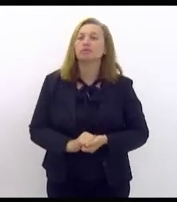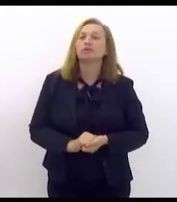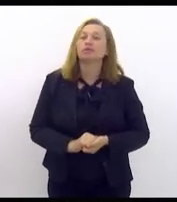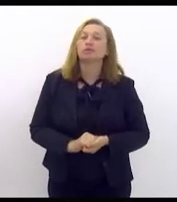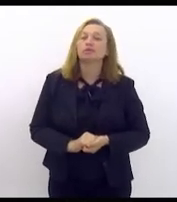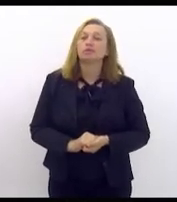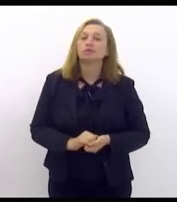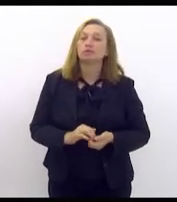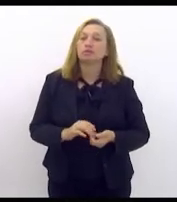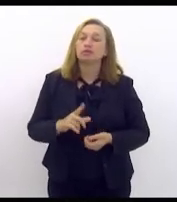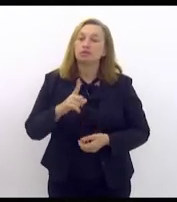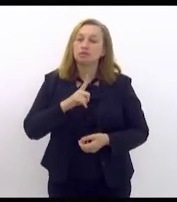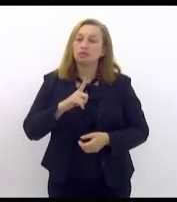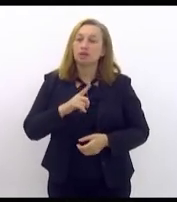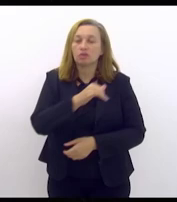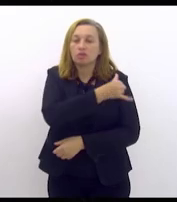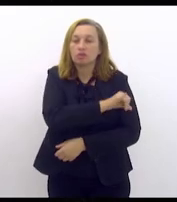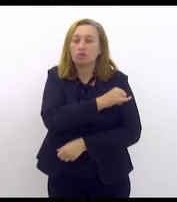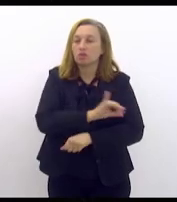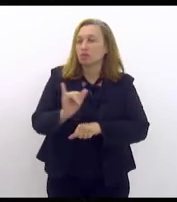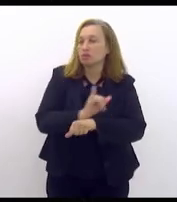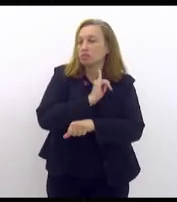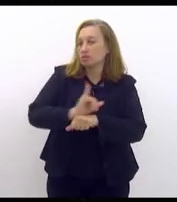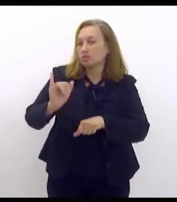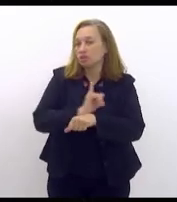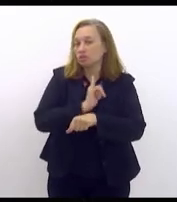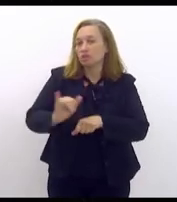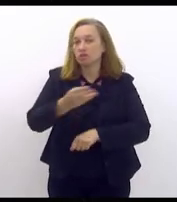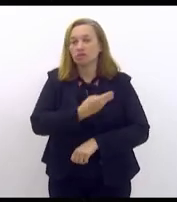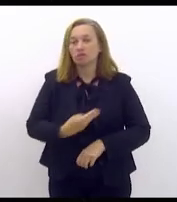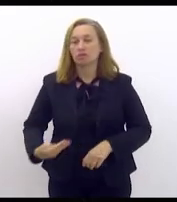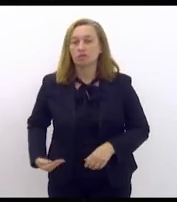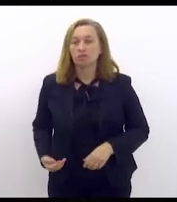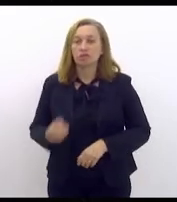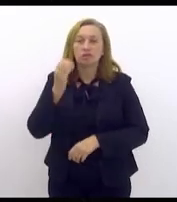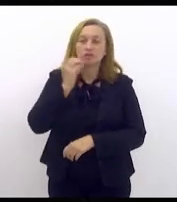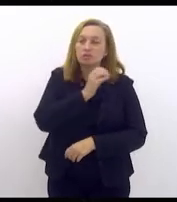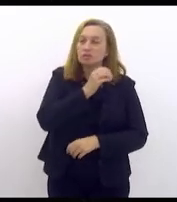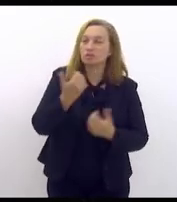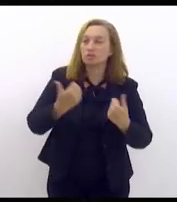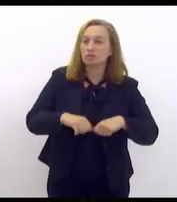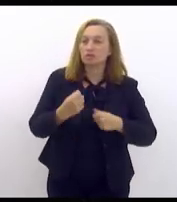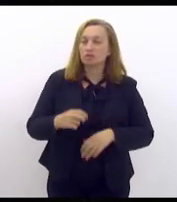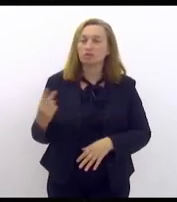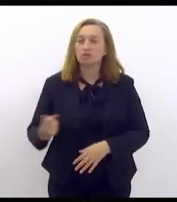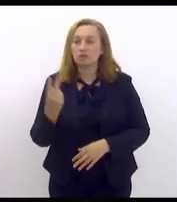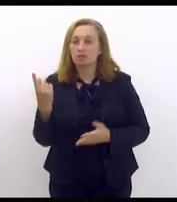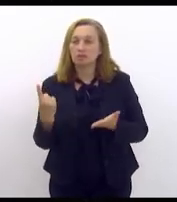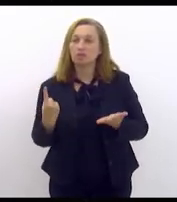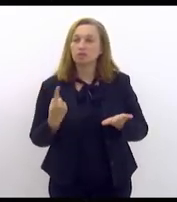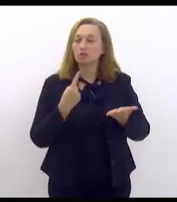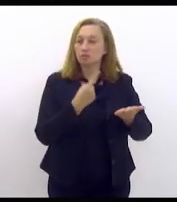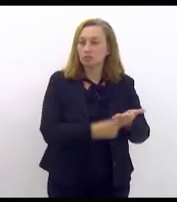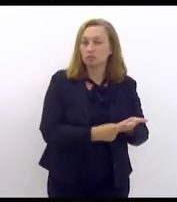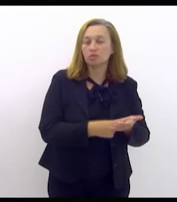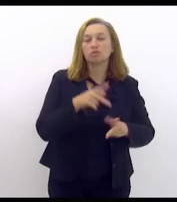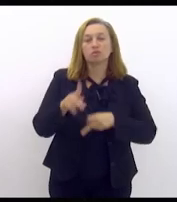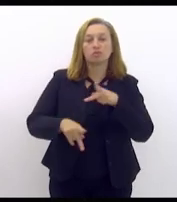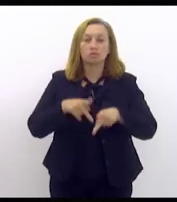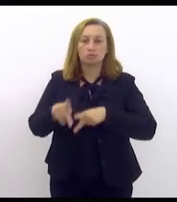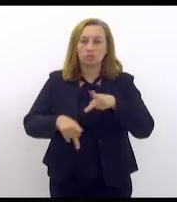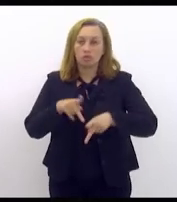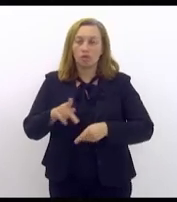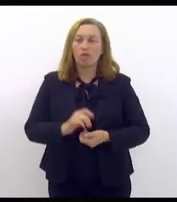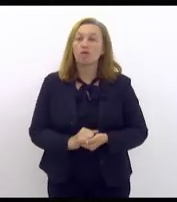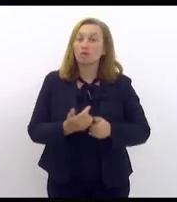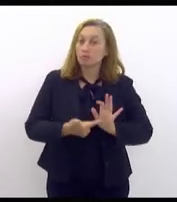e tenha o Rio como estratégico, o governo Cláudio Castro ele deve honrar com seus compromissos com a população